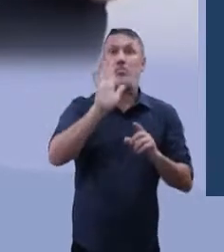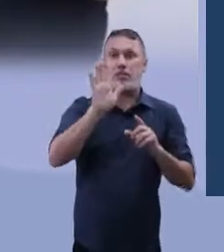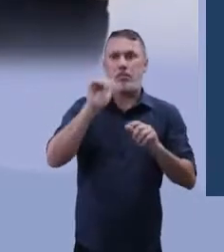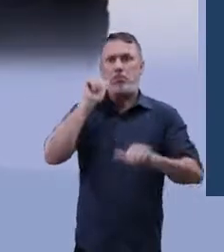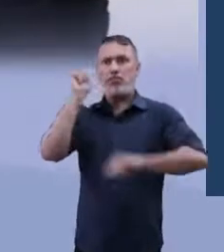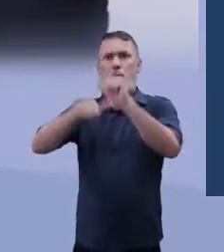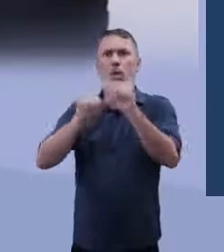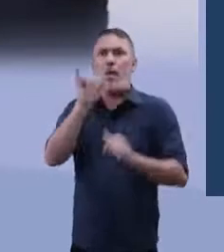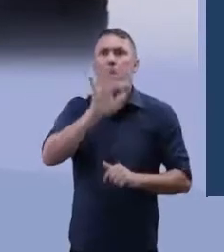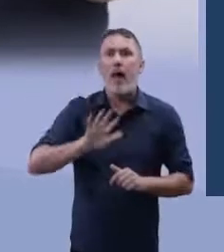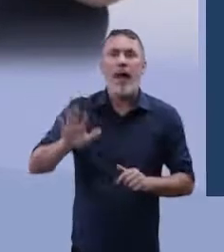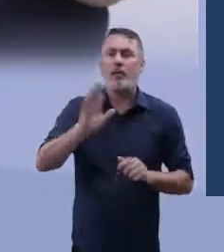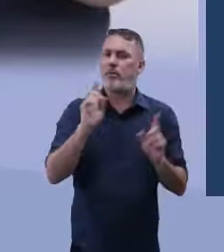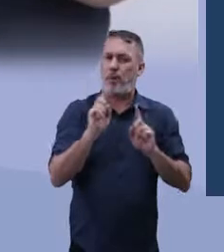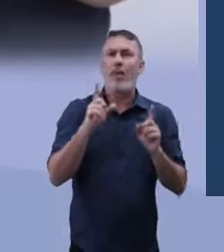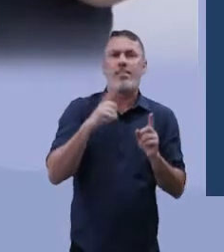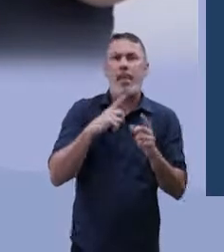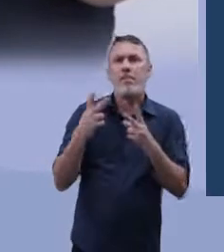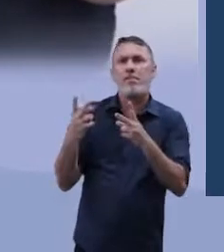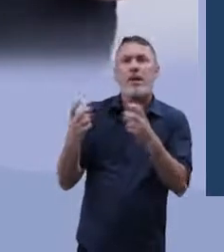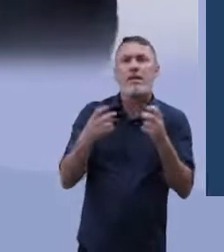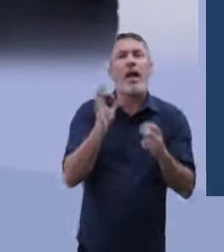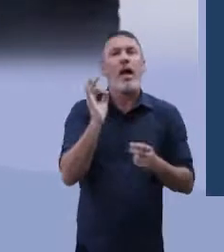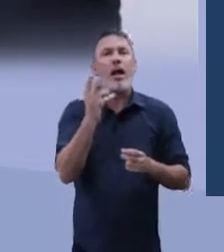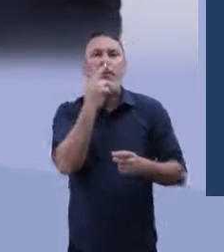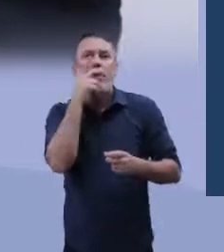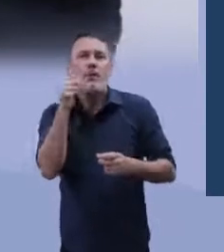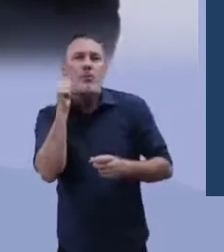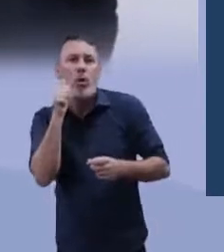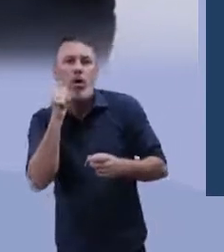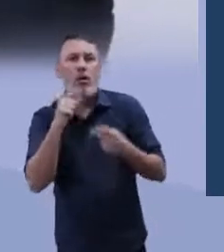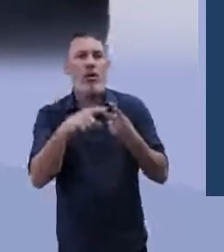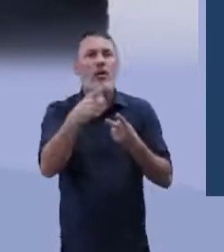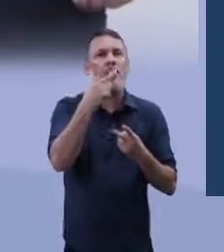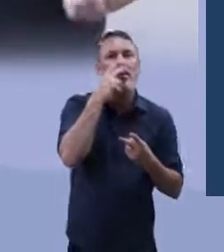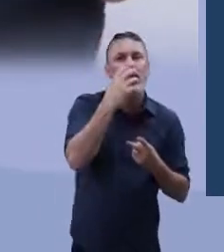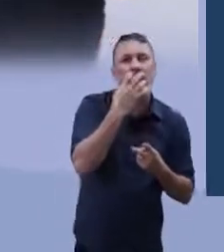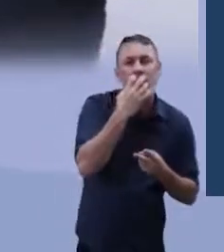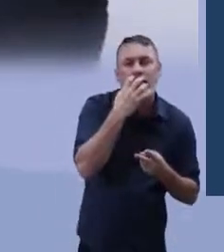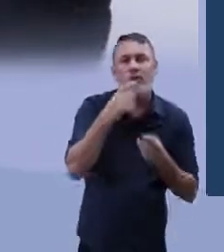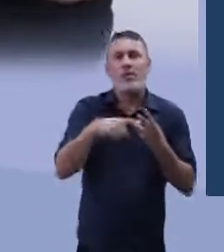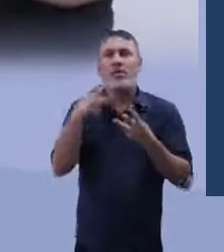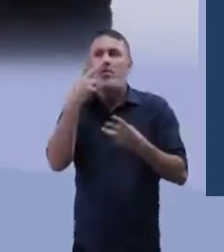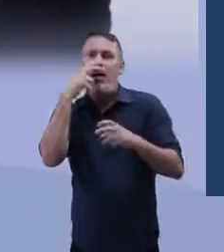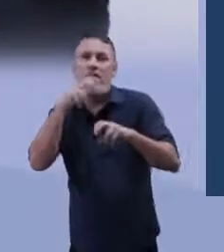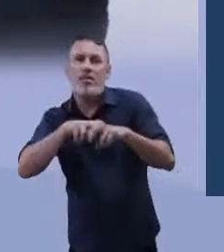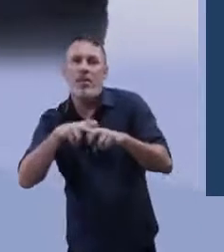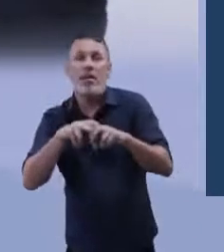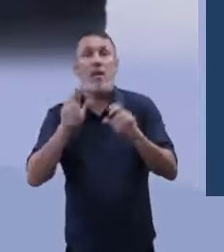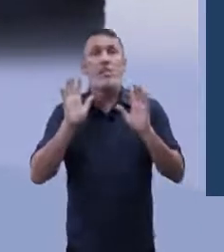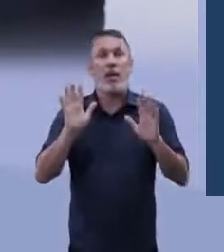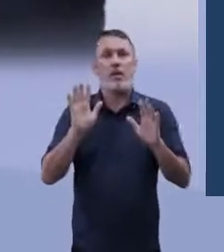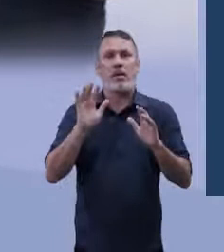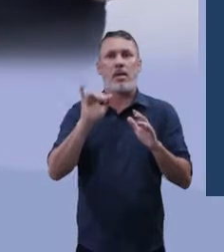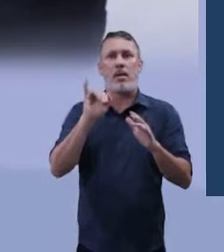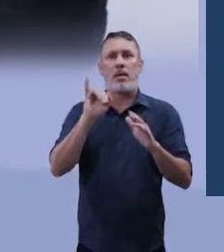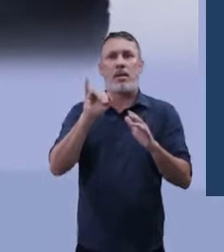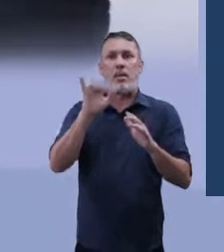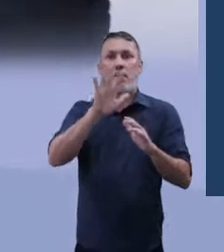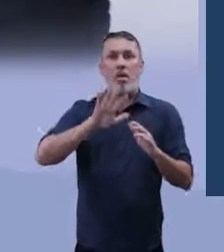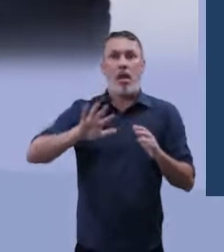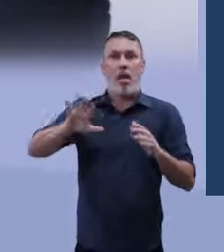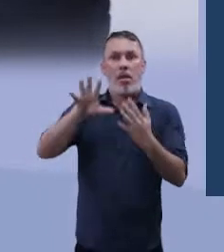descaracterizará a imagem. Você ainda conseguirá perceber que se trata de uma mulher, de um cachorro, de uma cadeira. Porém,